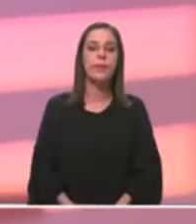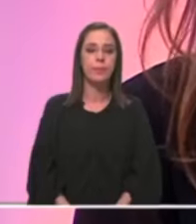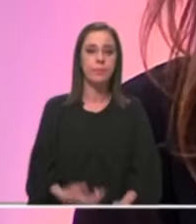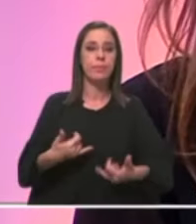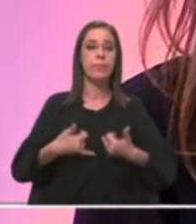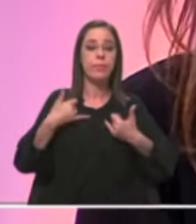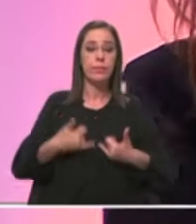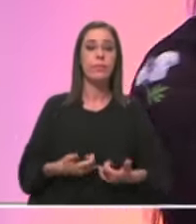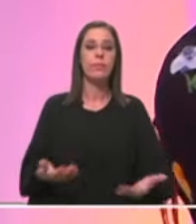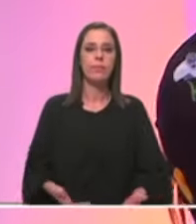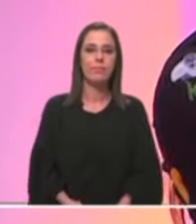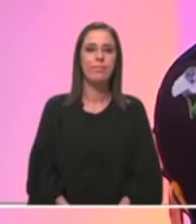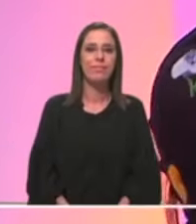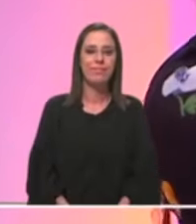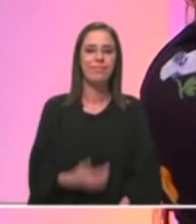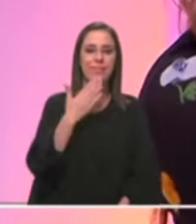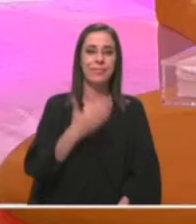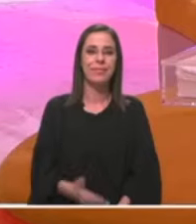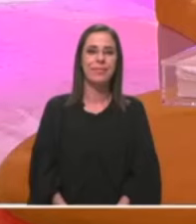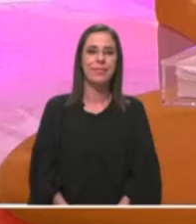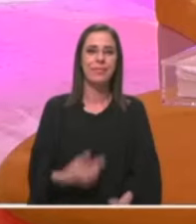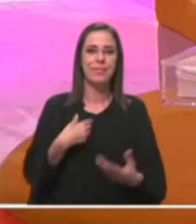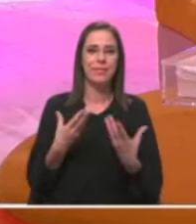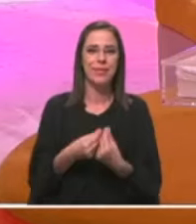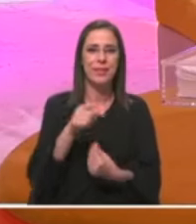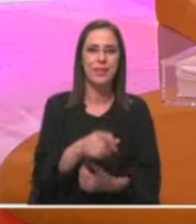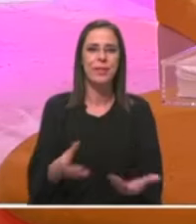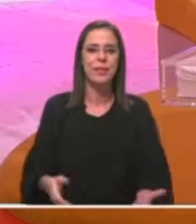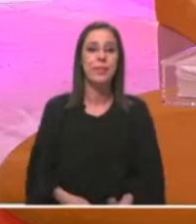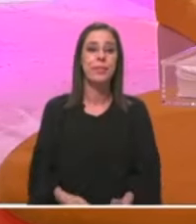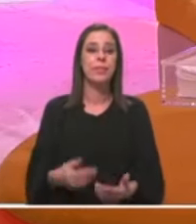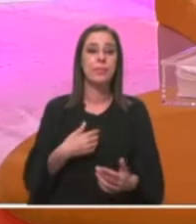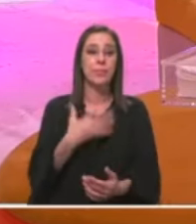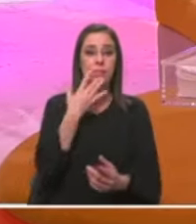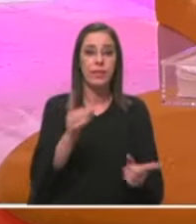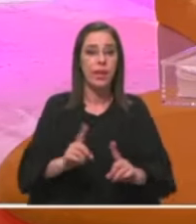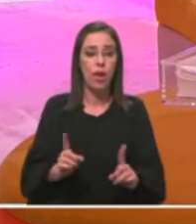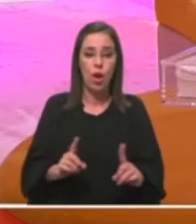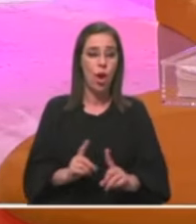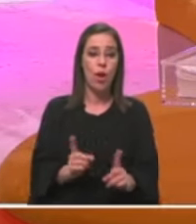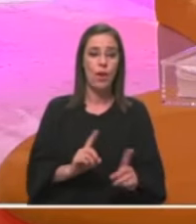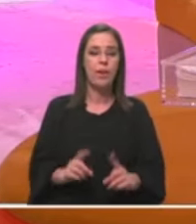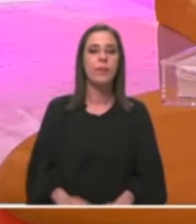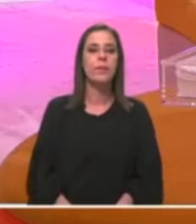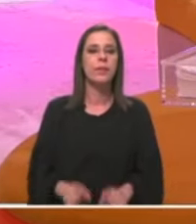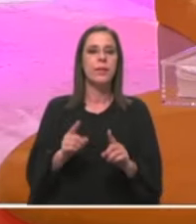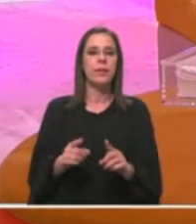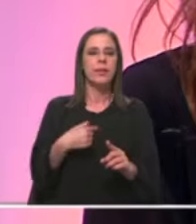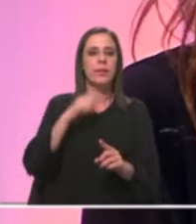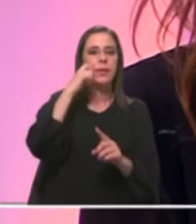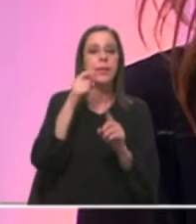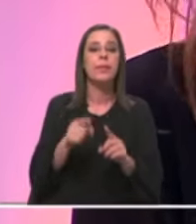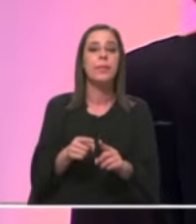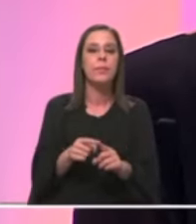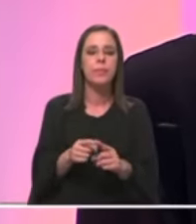assustei-me e obrigada bem-vinda contigo estou contigo e não estamos sozinhas não estamos uma coisa que eu que eu reparei